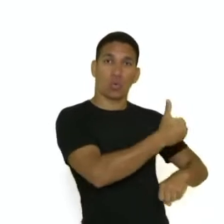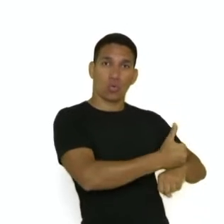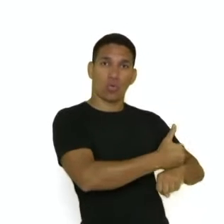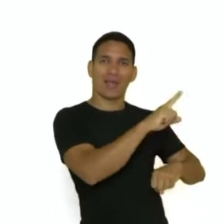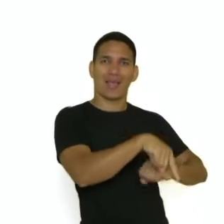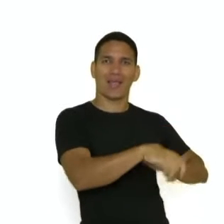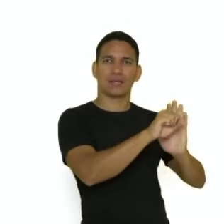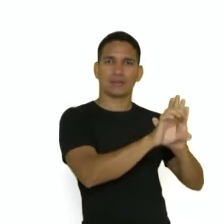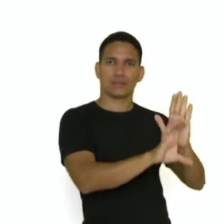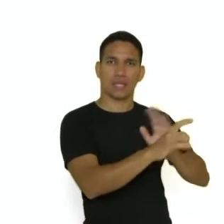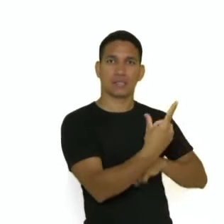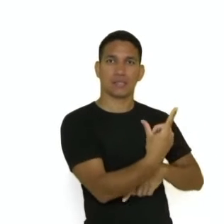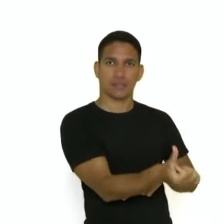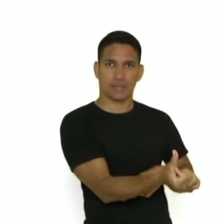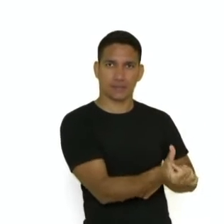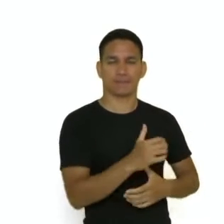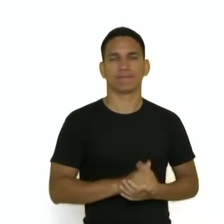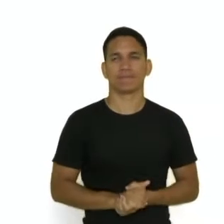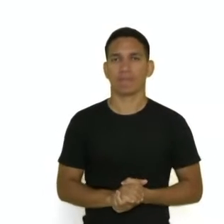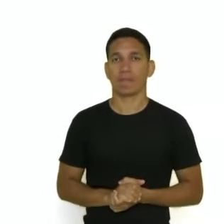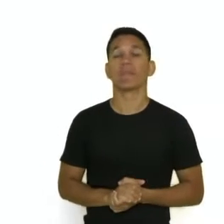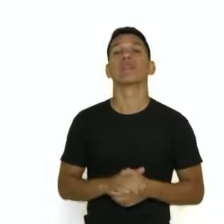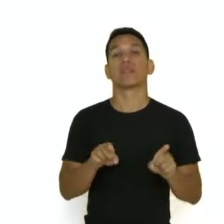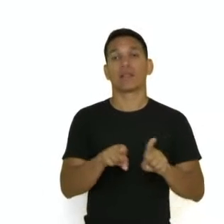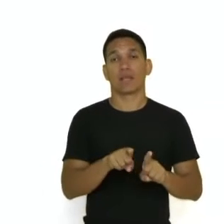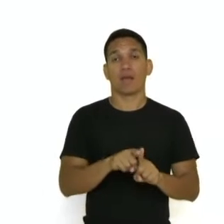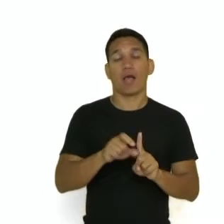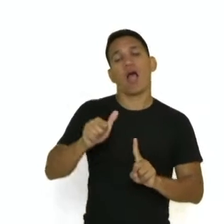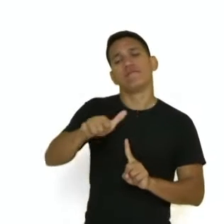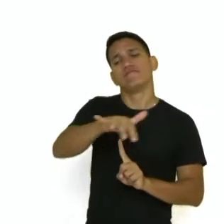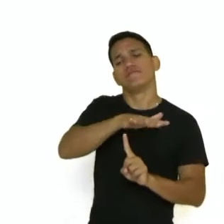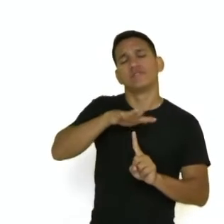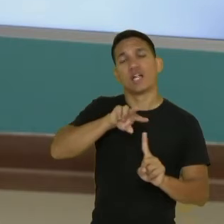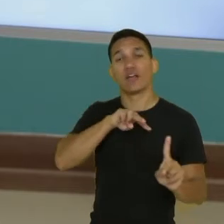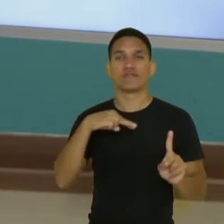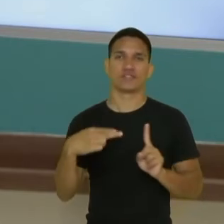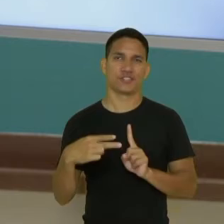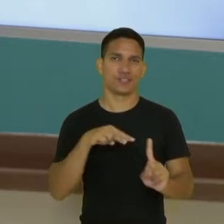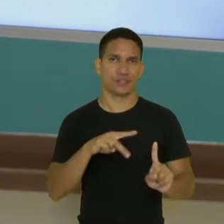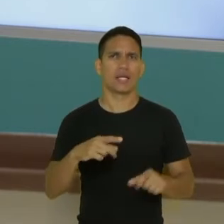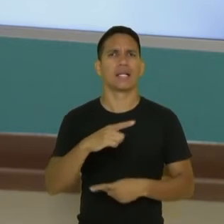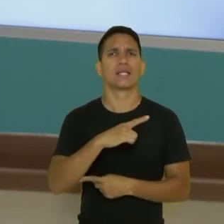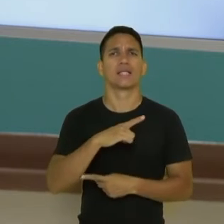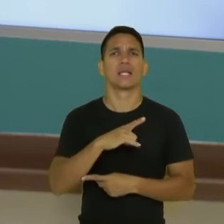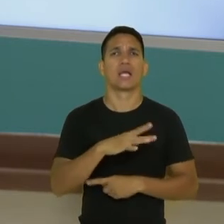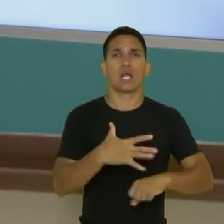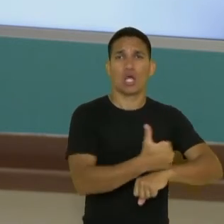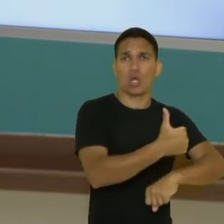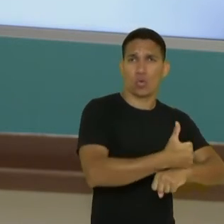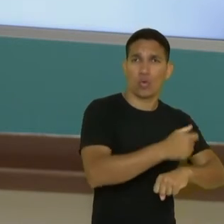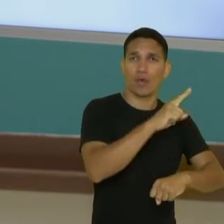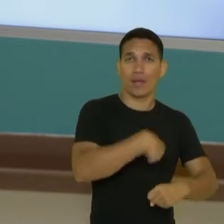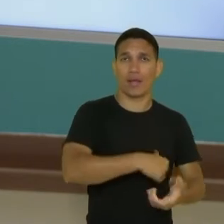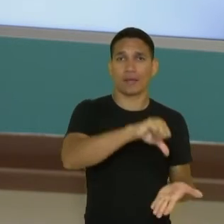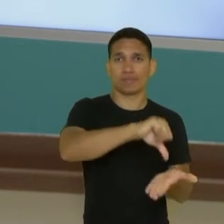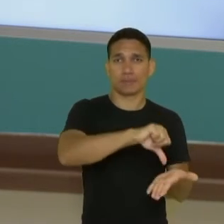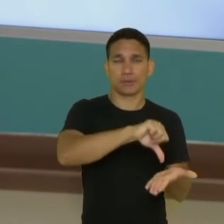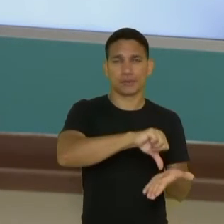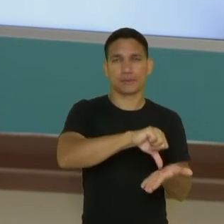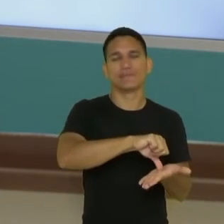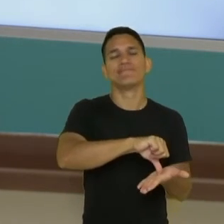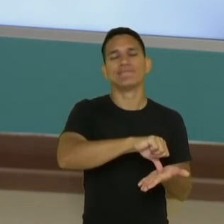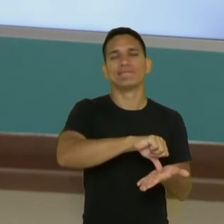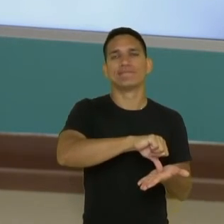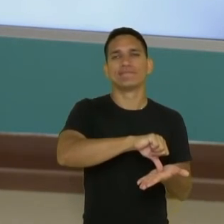século XVI, e a visão etnocêntrica, né? Falou em colonialismo, falou em evolucionismo, o etnocentrismo predomina.